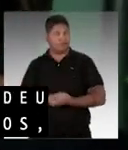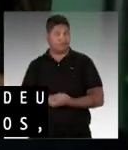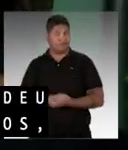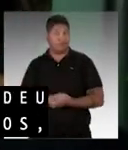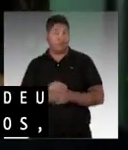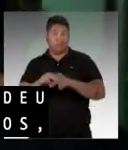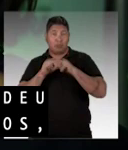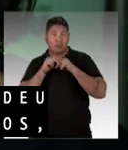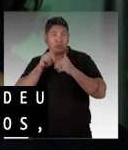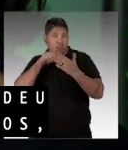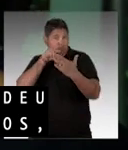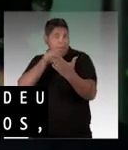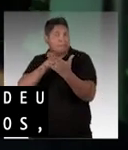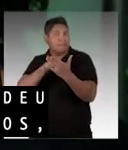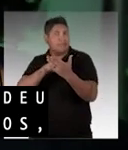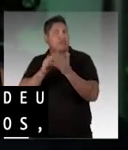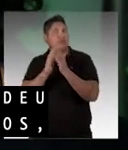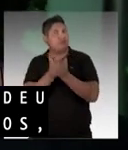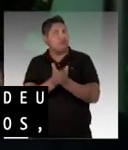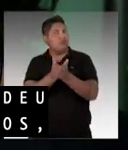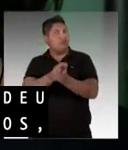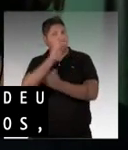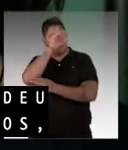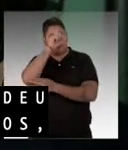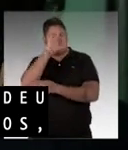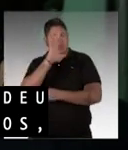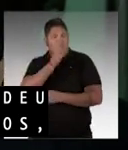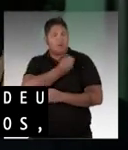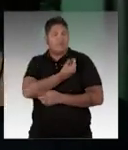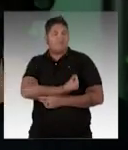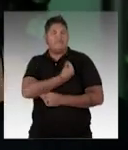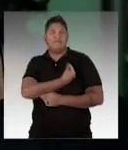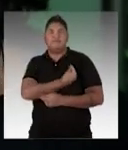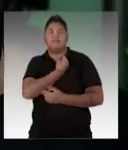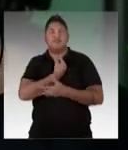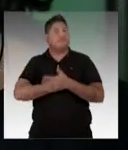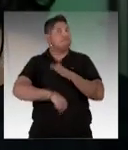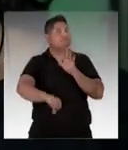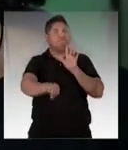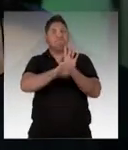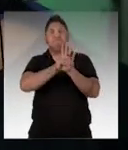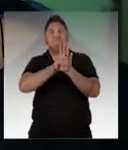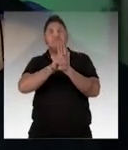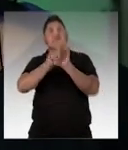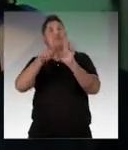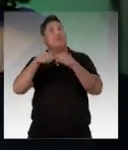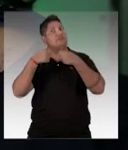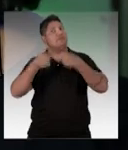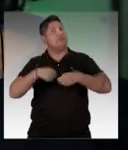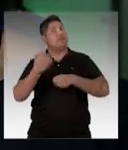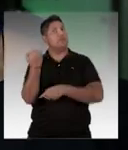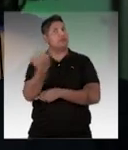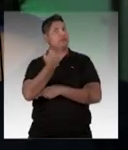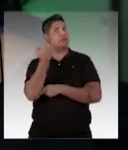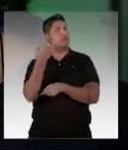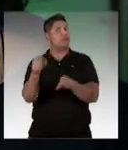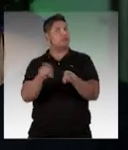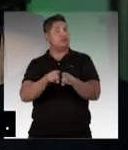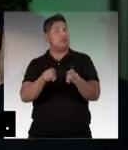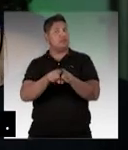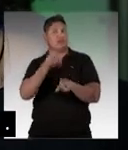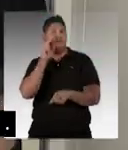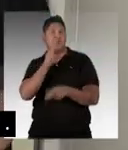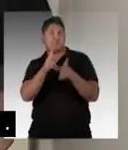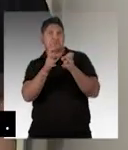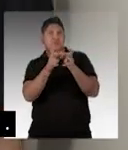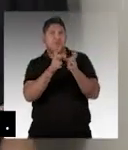fim, rendeu muitos e muitos frutos e todos pensados para a saúde da população